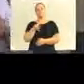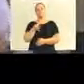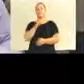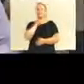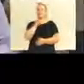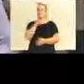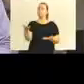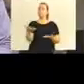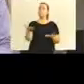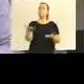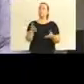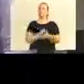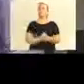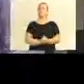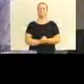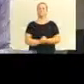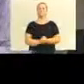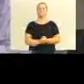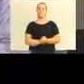Vossa Excelência.